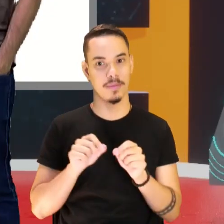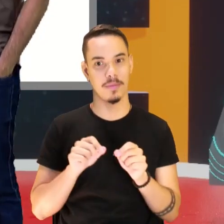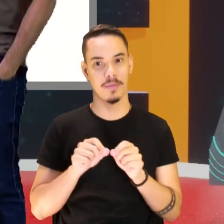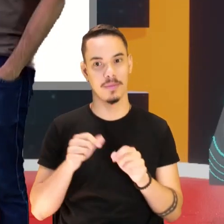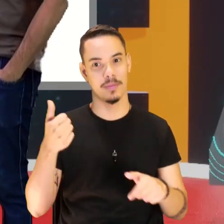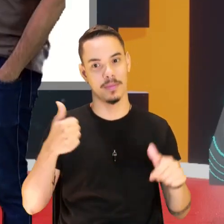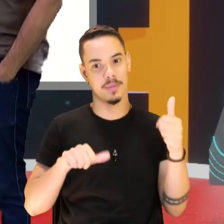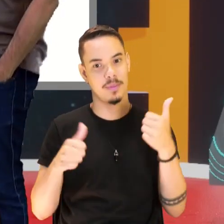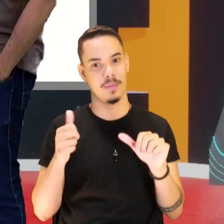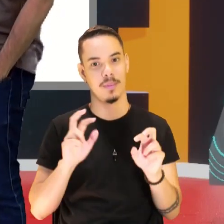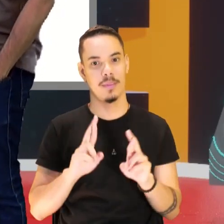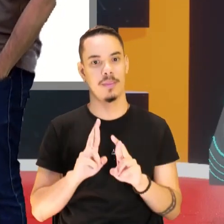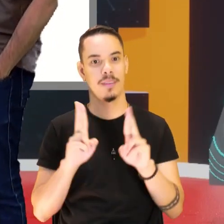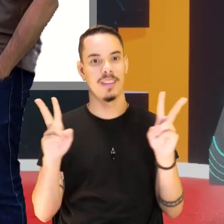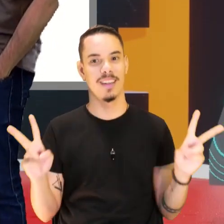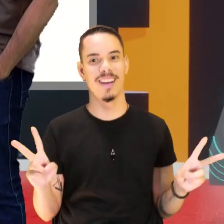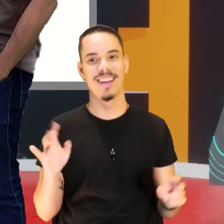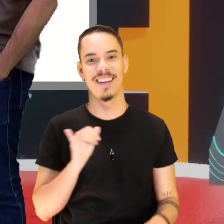diferente